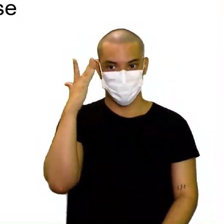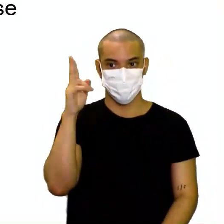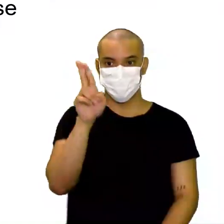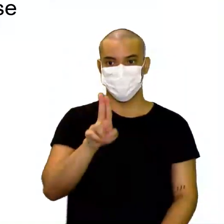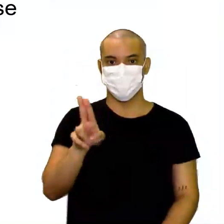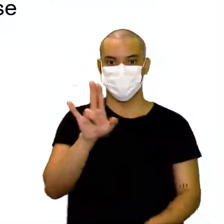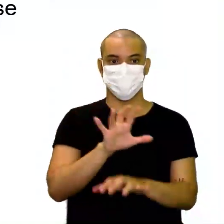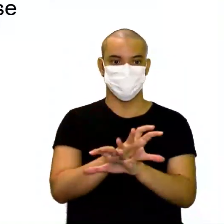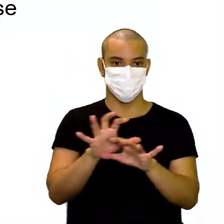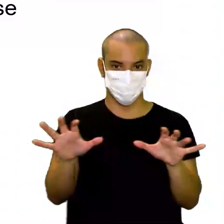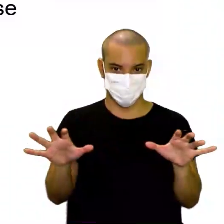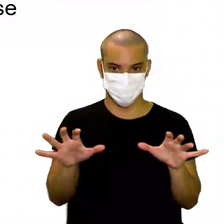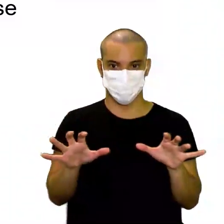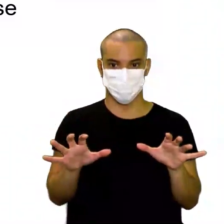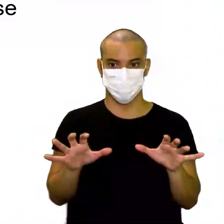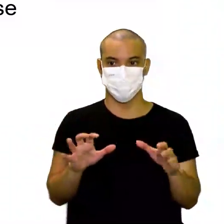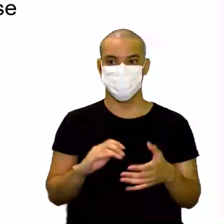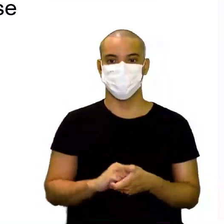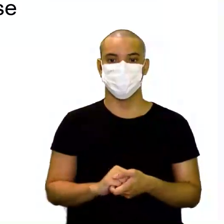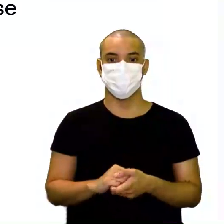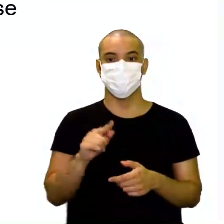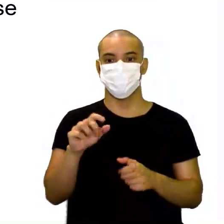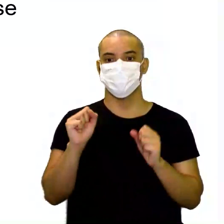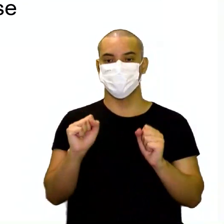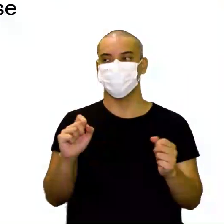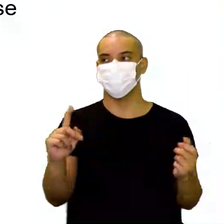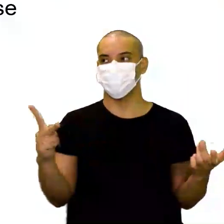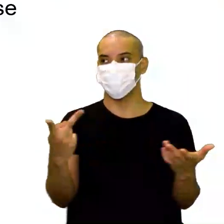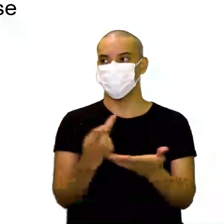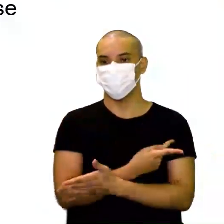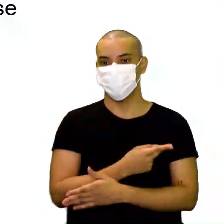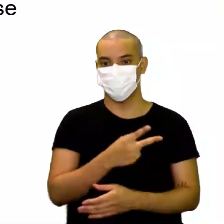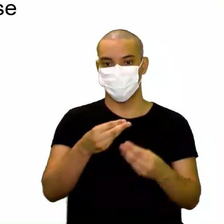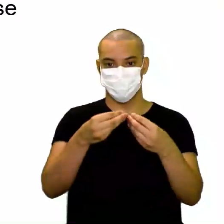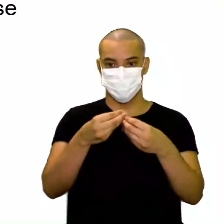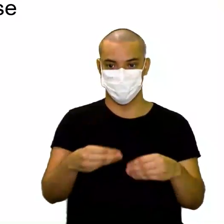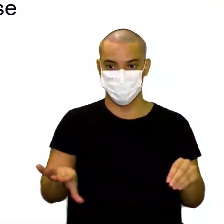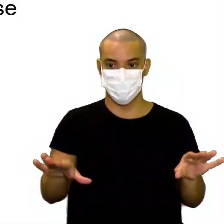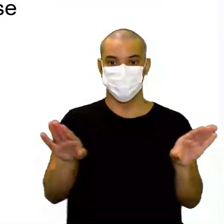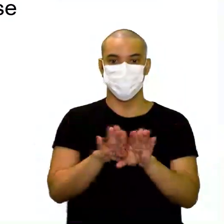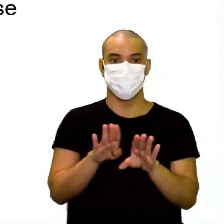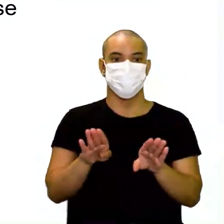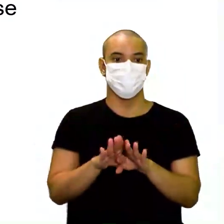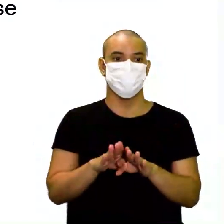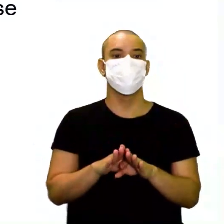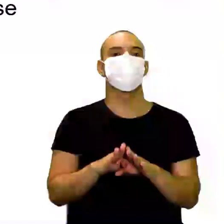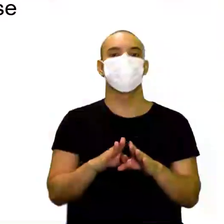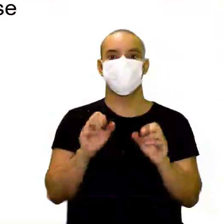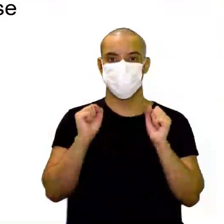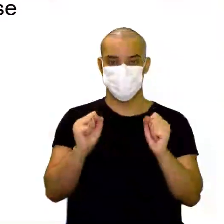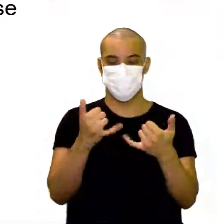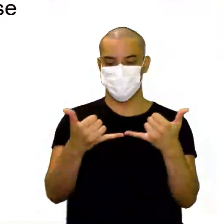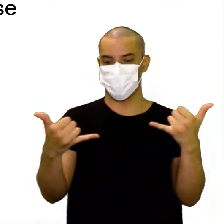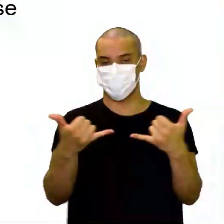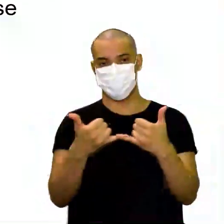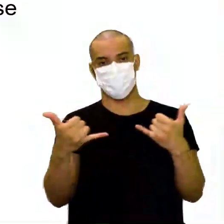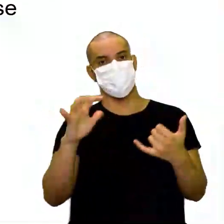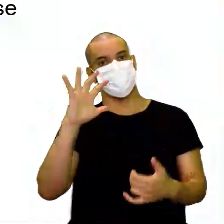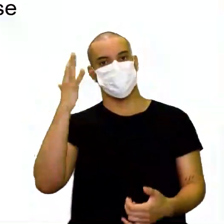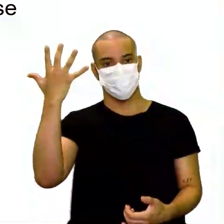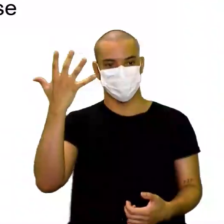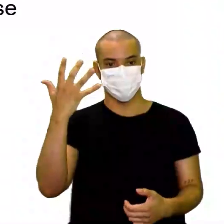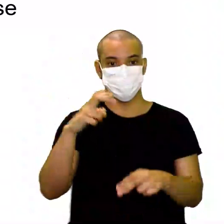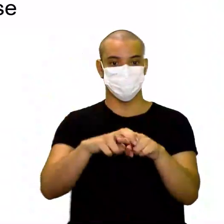pessoal? Isso pode ocasionar um aquecimento prejudicial até a queima das instalações. Esse